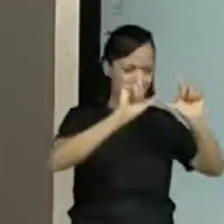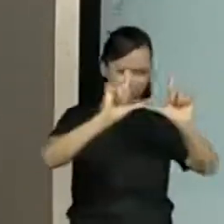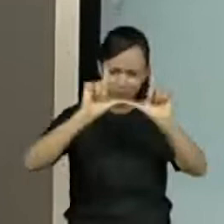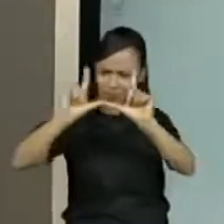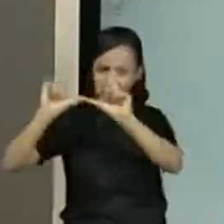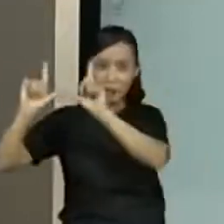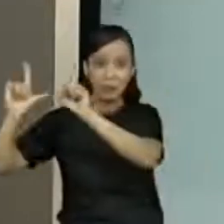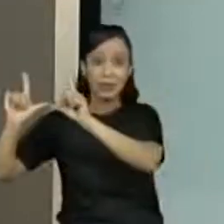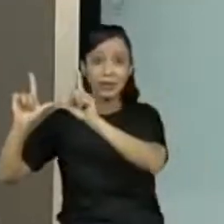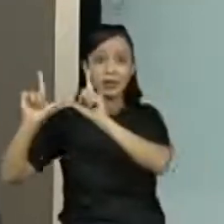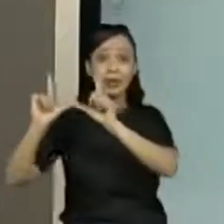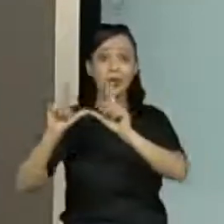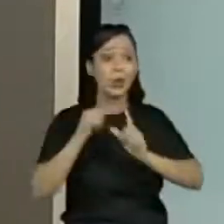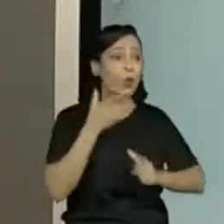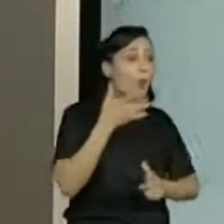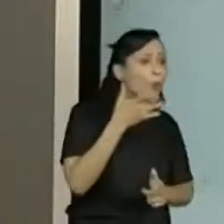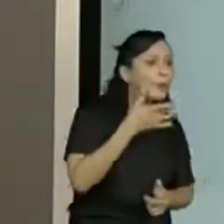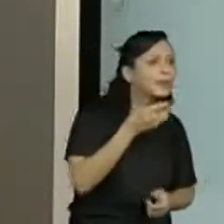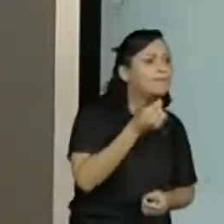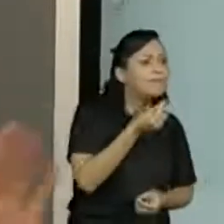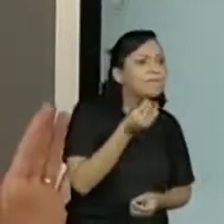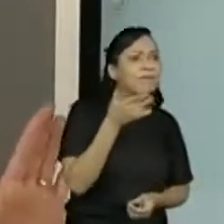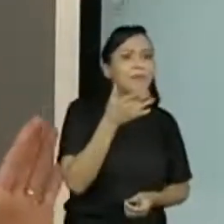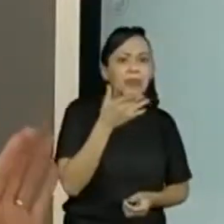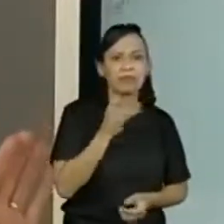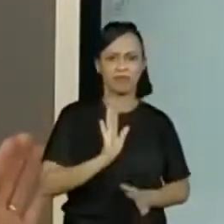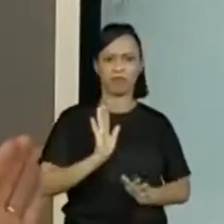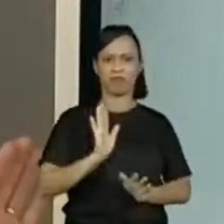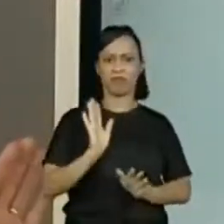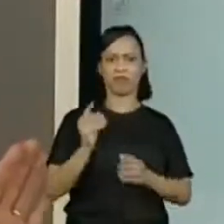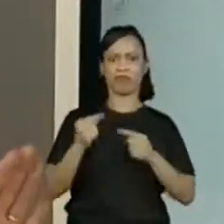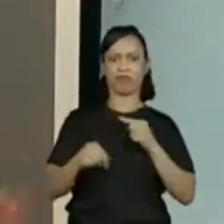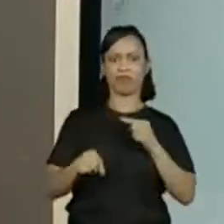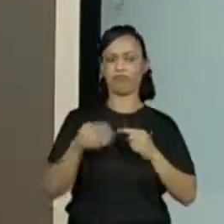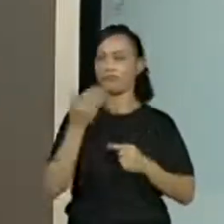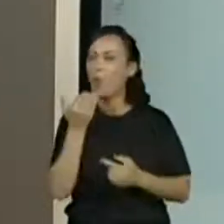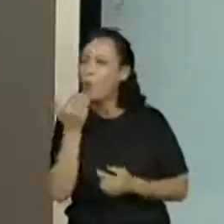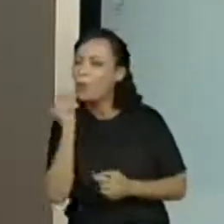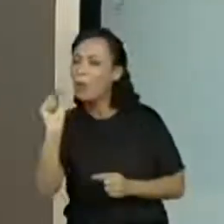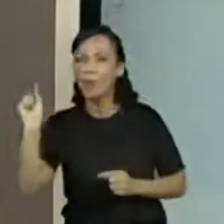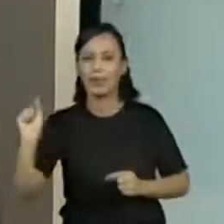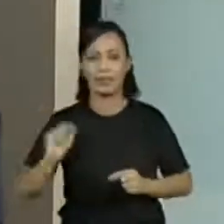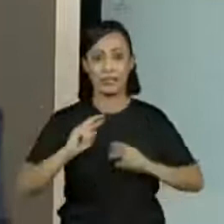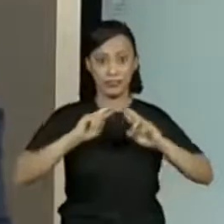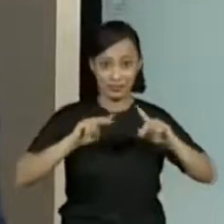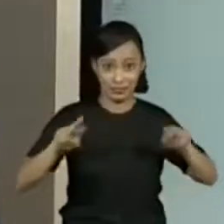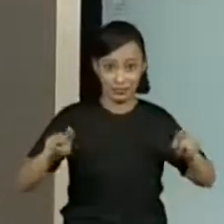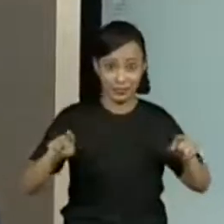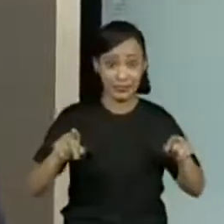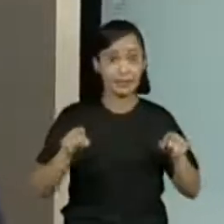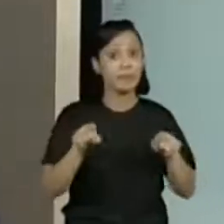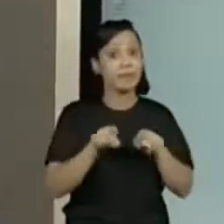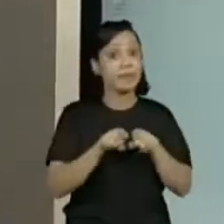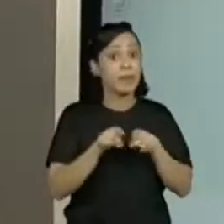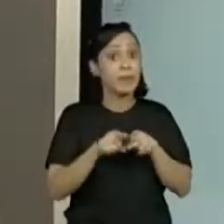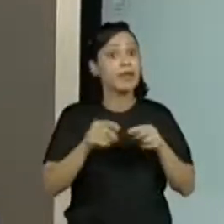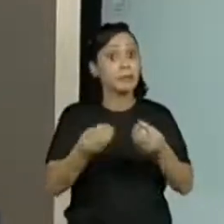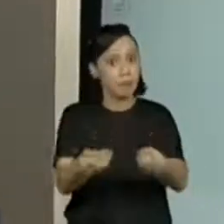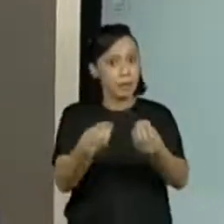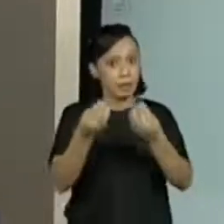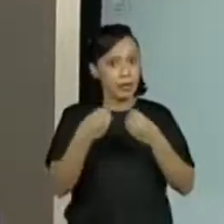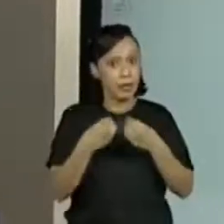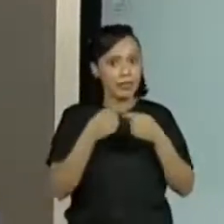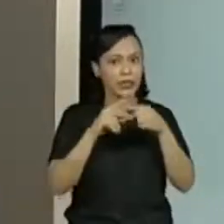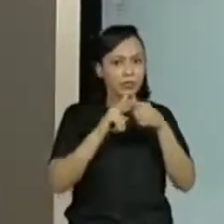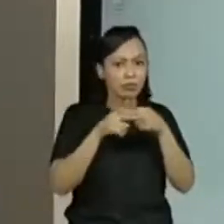correta porque você vai apresentar para outras pessoas tudo que a gente apresenta né professora viver a gente tem que fazer todas as correções a gente